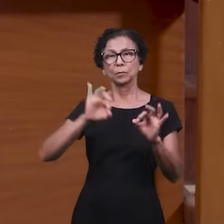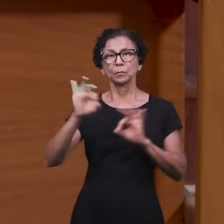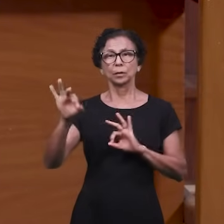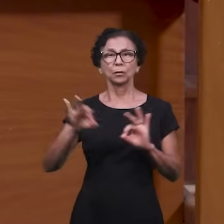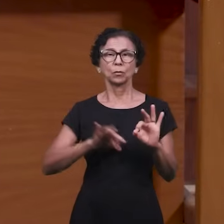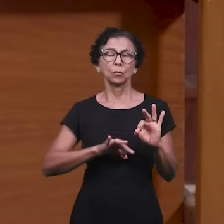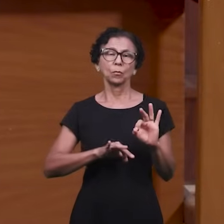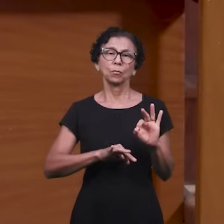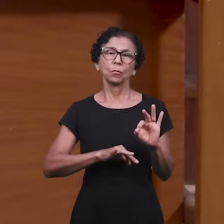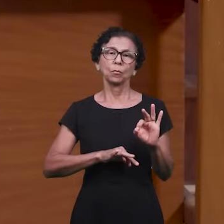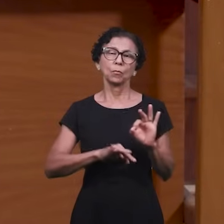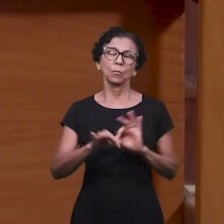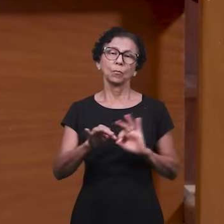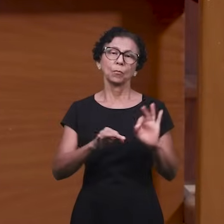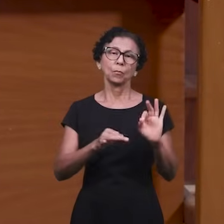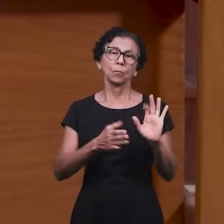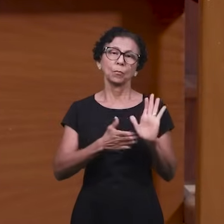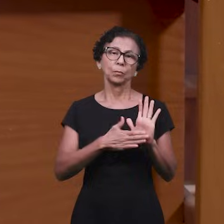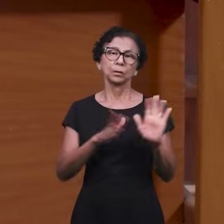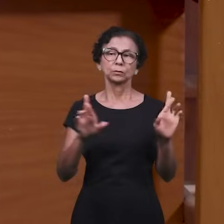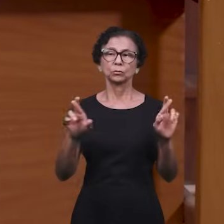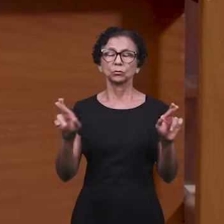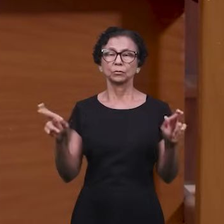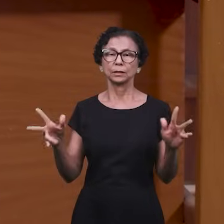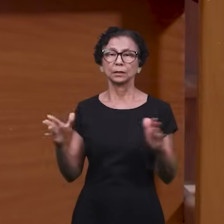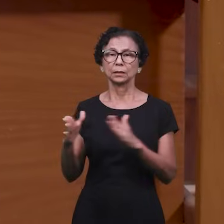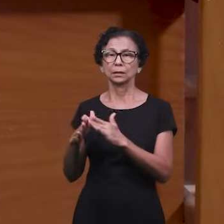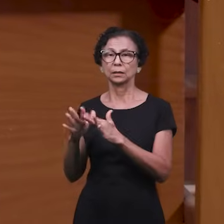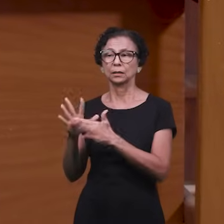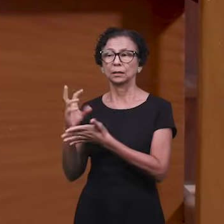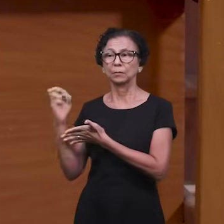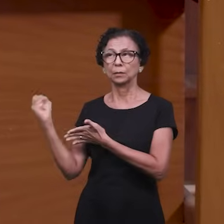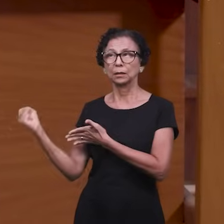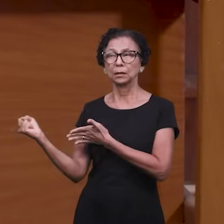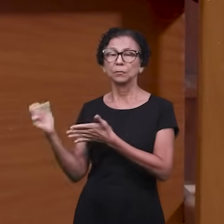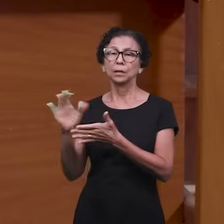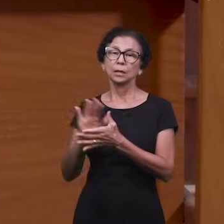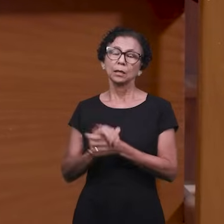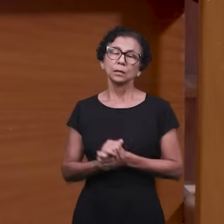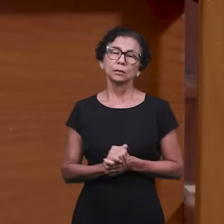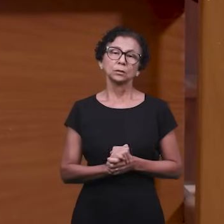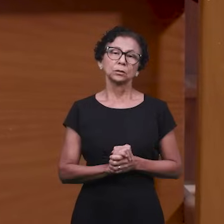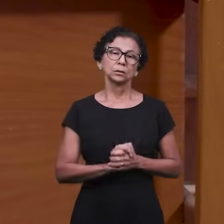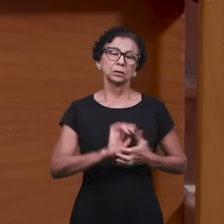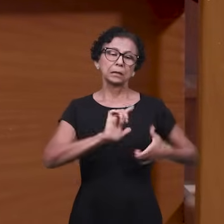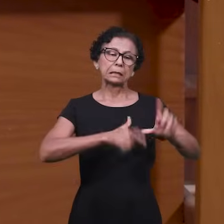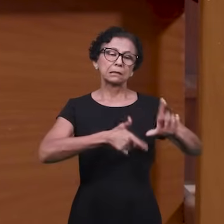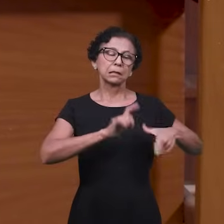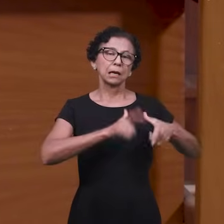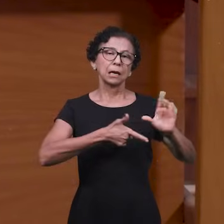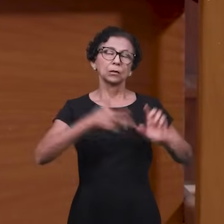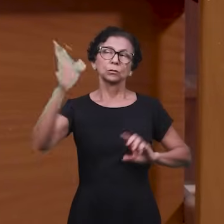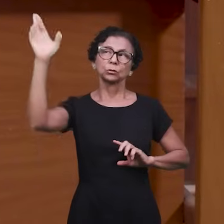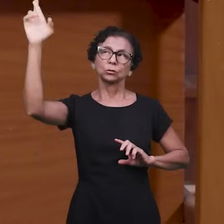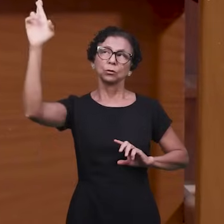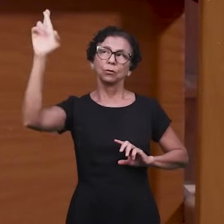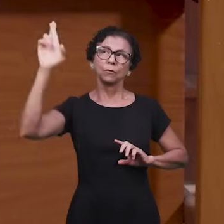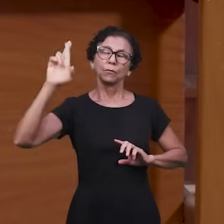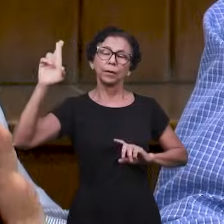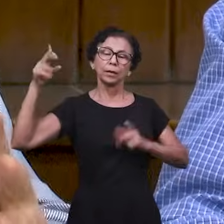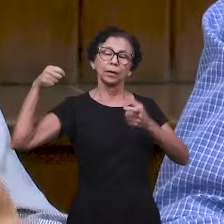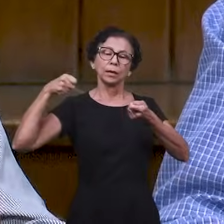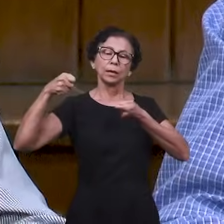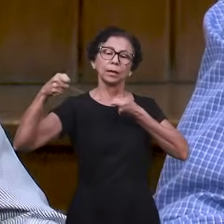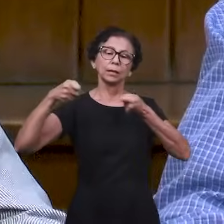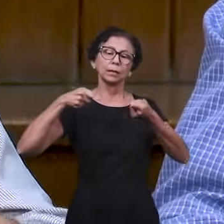Com a igreja é o arrebatamento. Para Israel, ele vem para reinar e no fim de tudo a